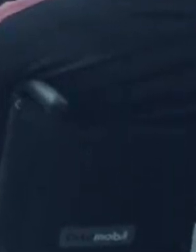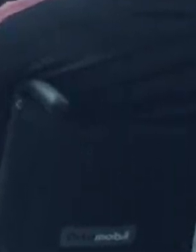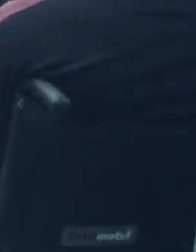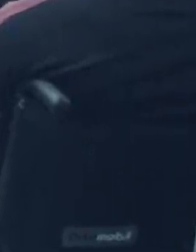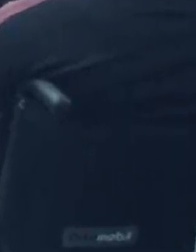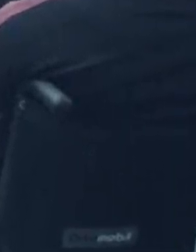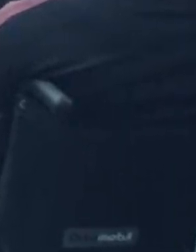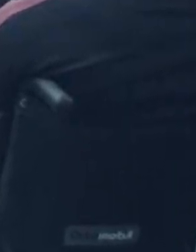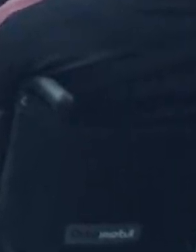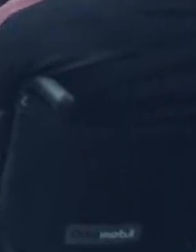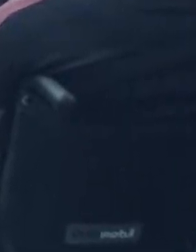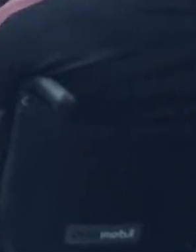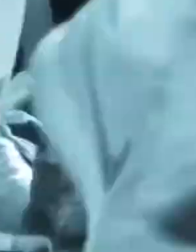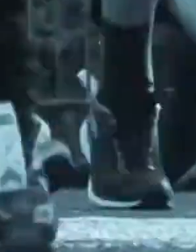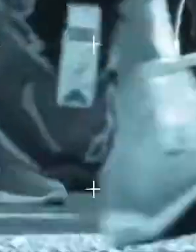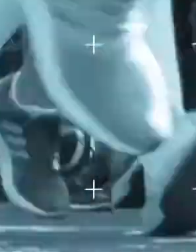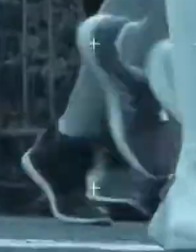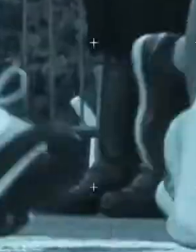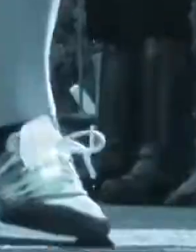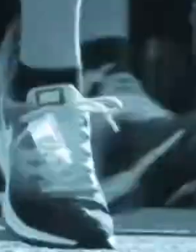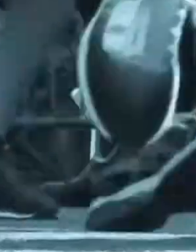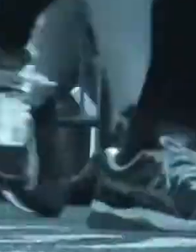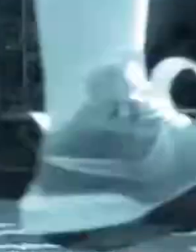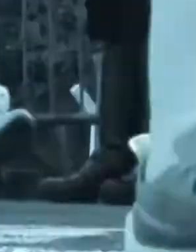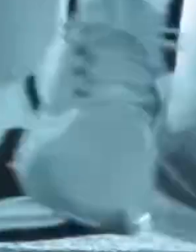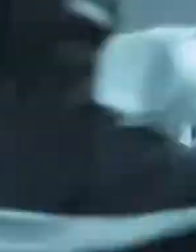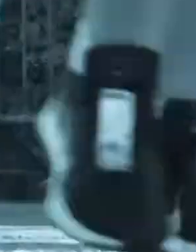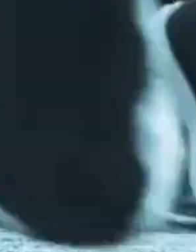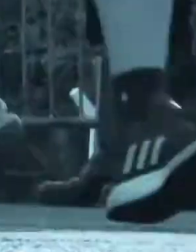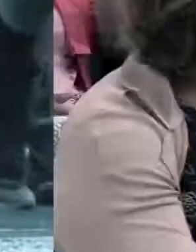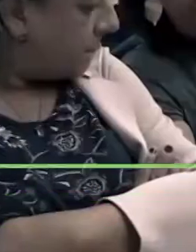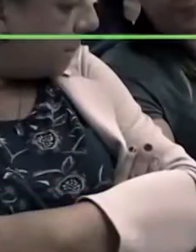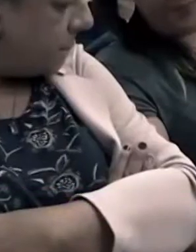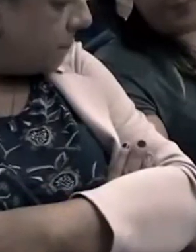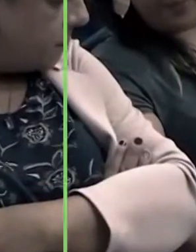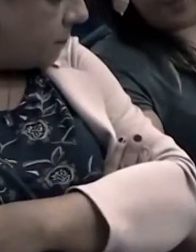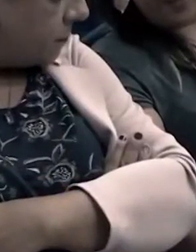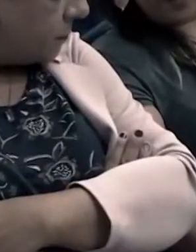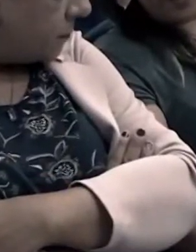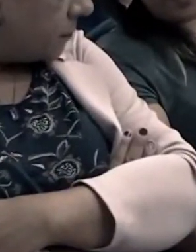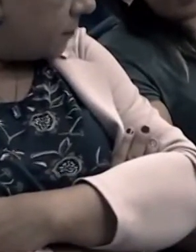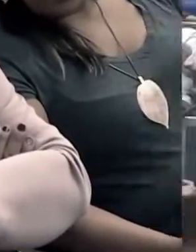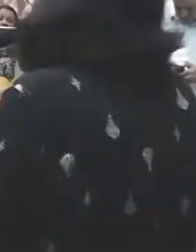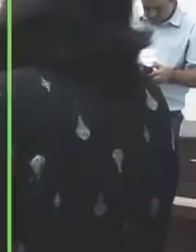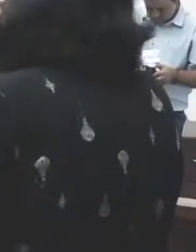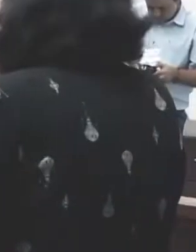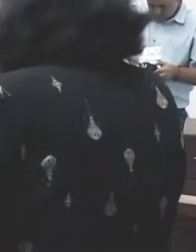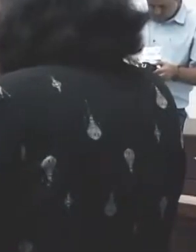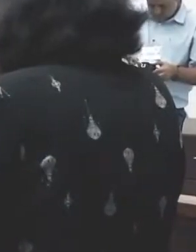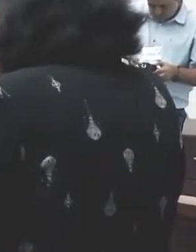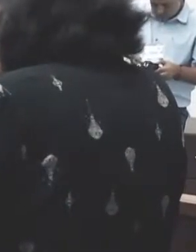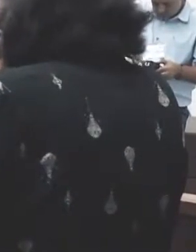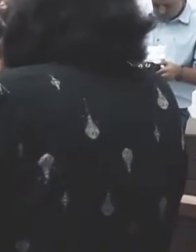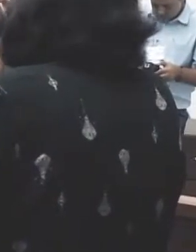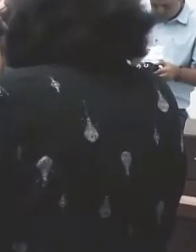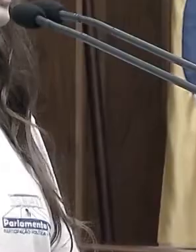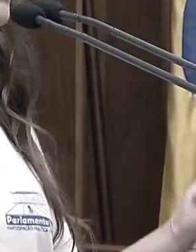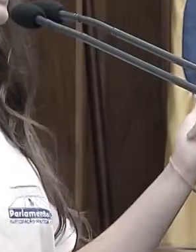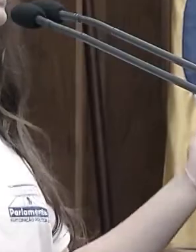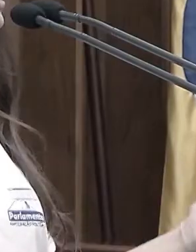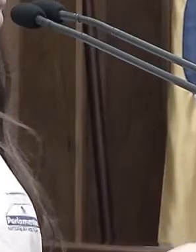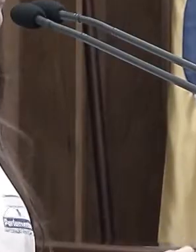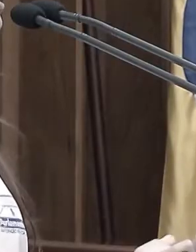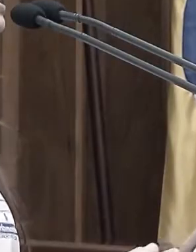tornar acessível, integrar. Modernizar é aproximar os parlamentares dos cidadãos, os direitos dos deveres,